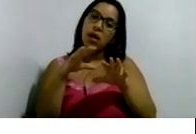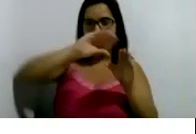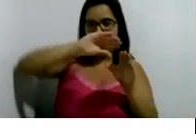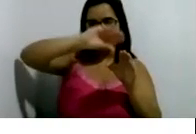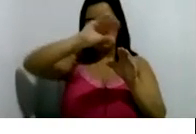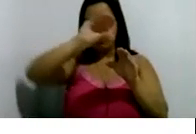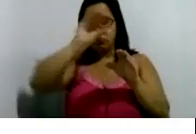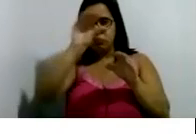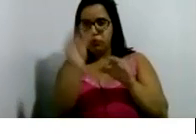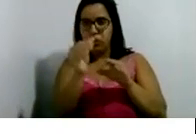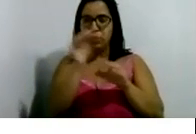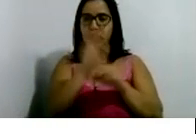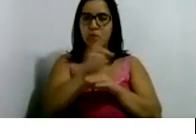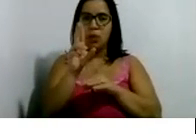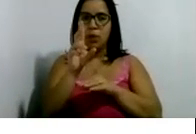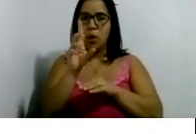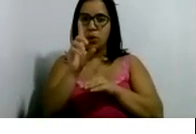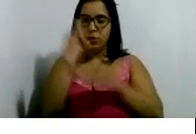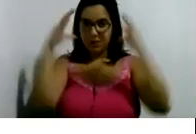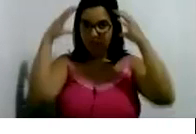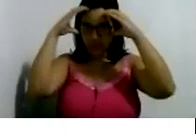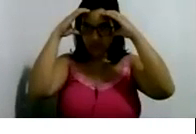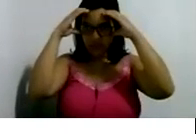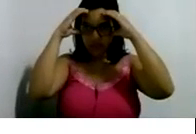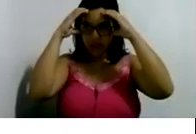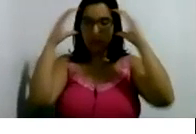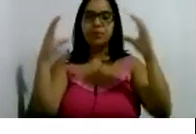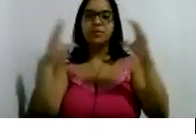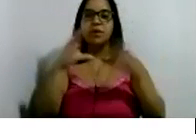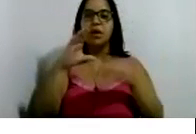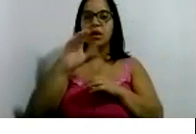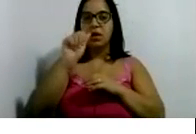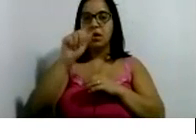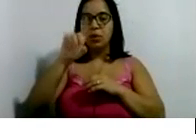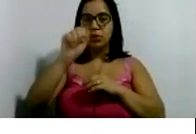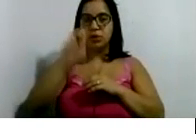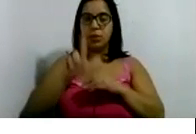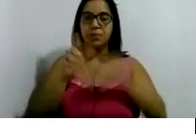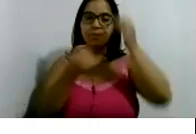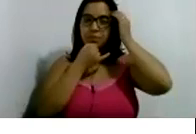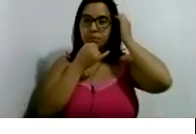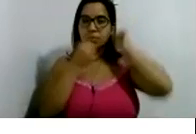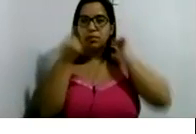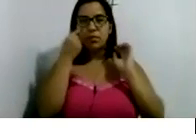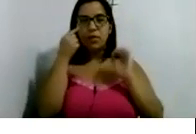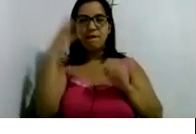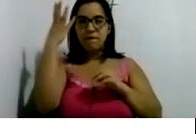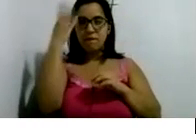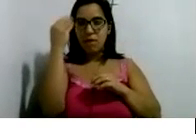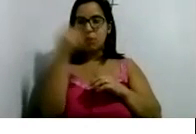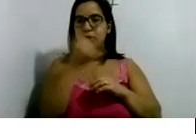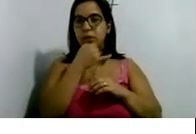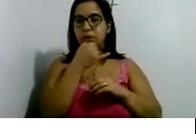devido aos dobramentos cefálico e caudal. Ou seja, quando a gente vê imagens